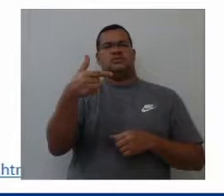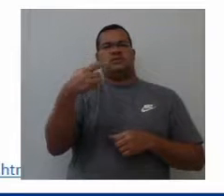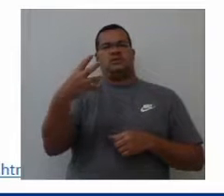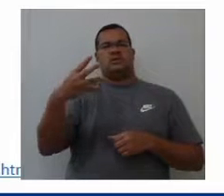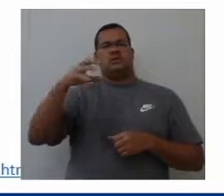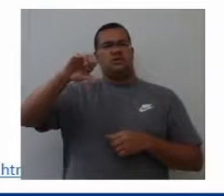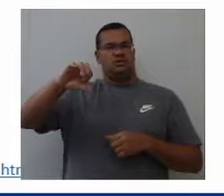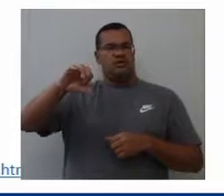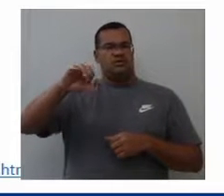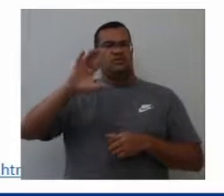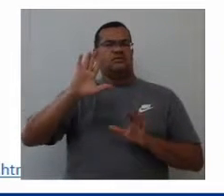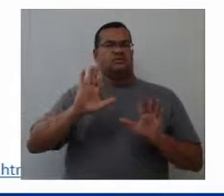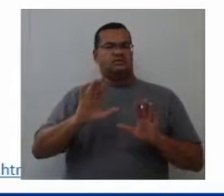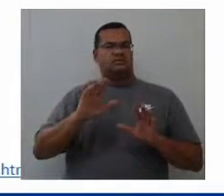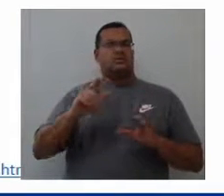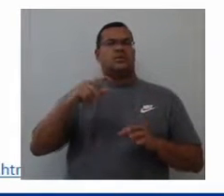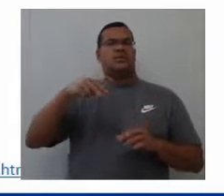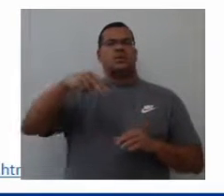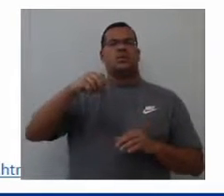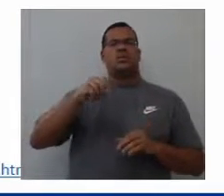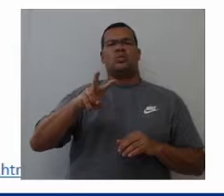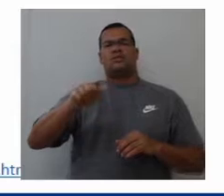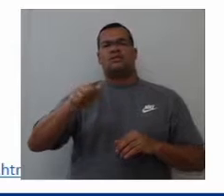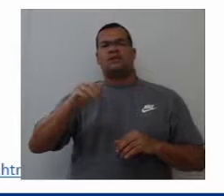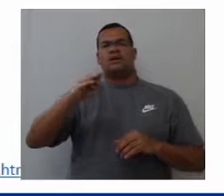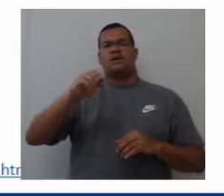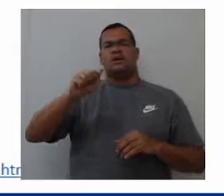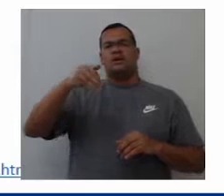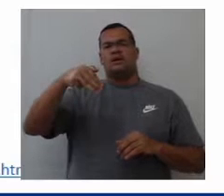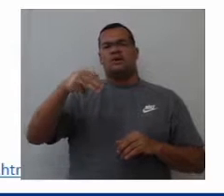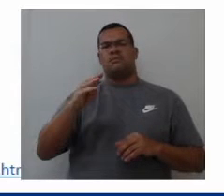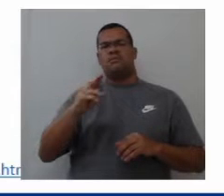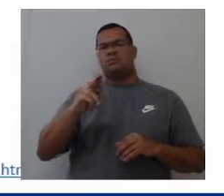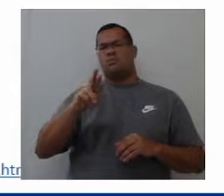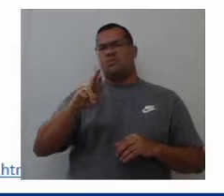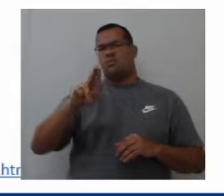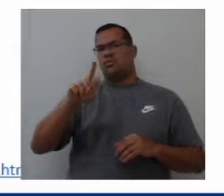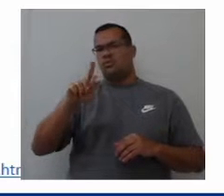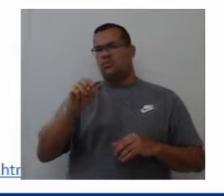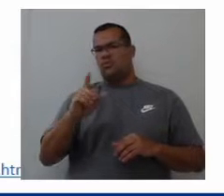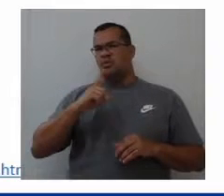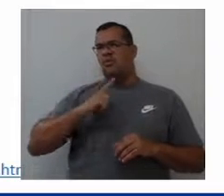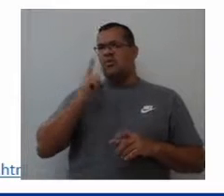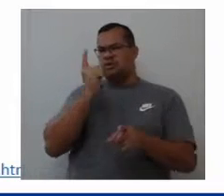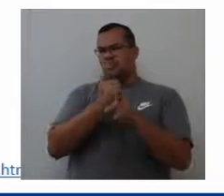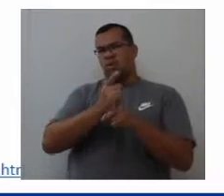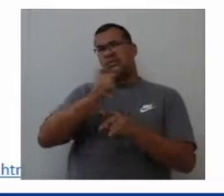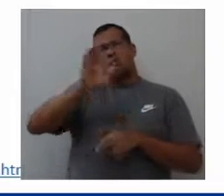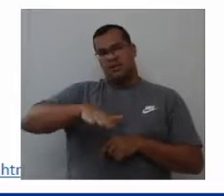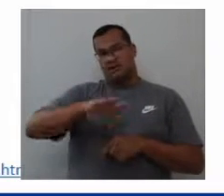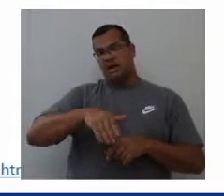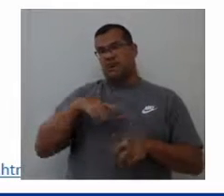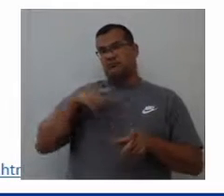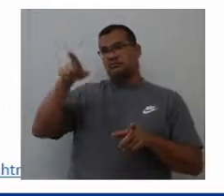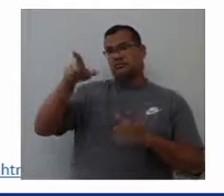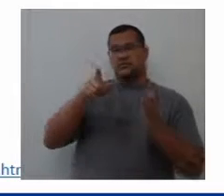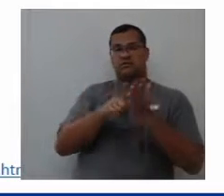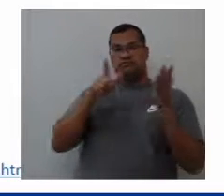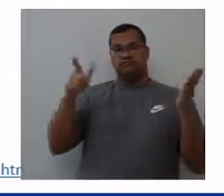4,6249. Em Nova Hamburgo, o consumidor ainda encontra mais barato. Vê, pessoal, essa é uma matéria que foi